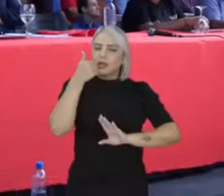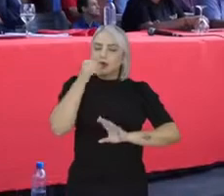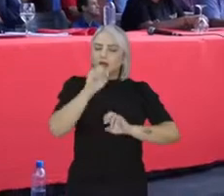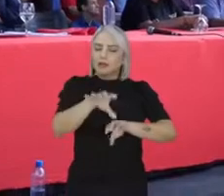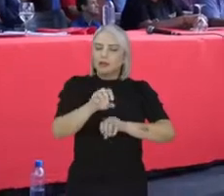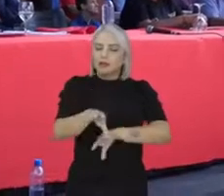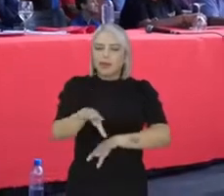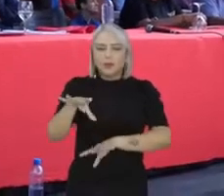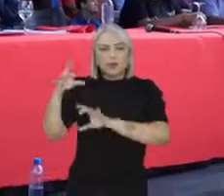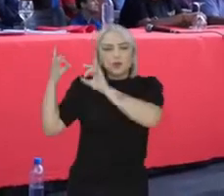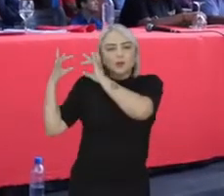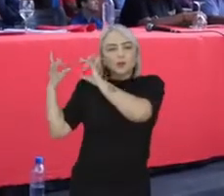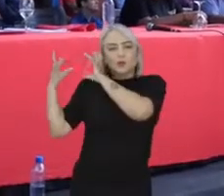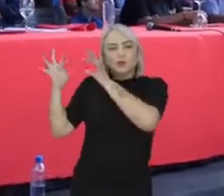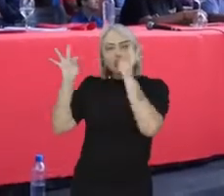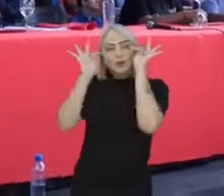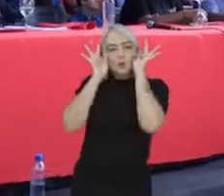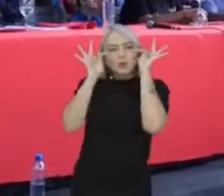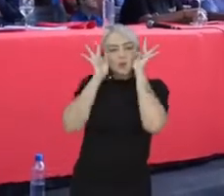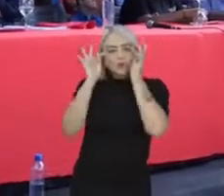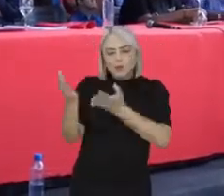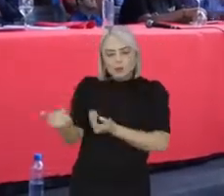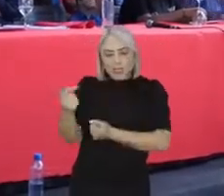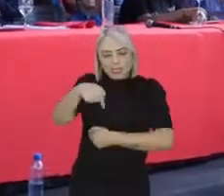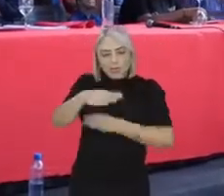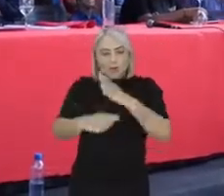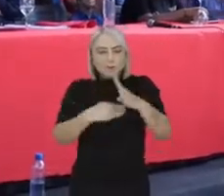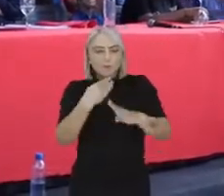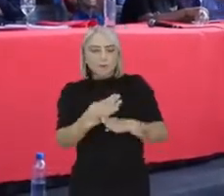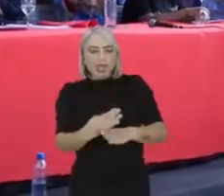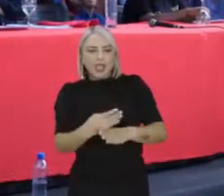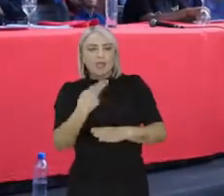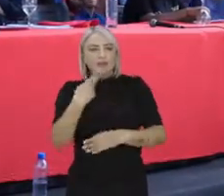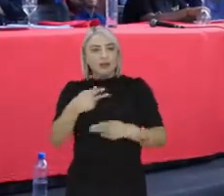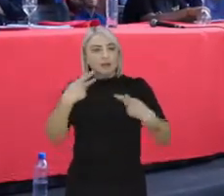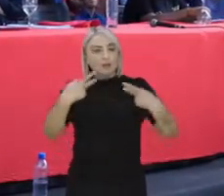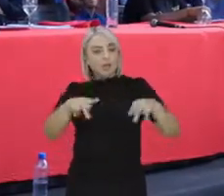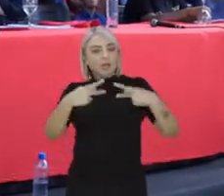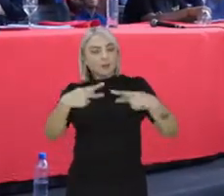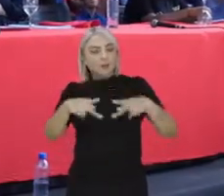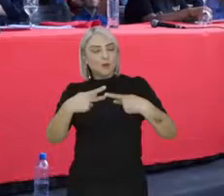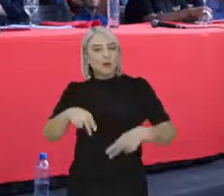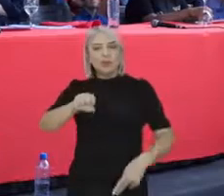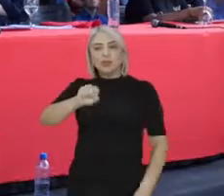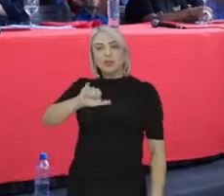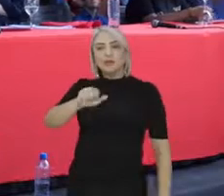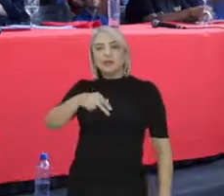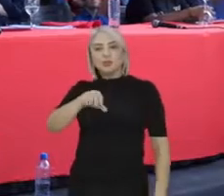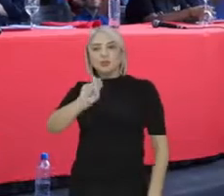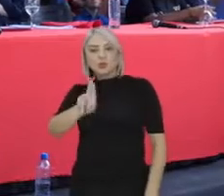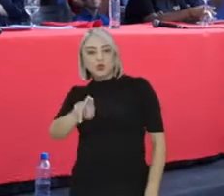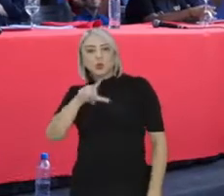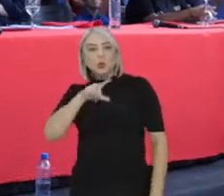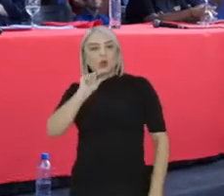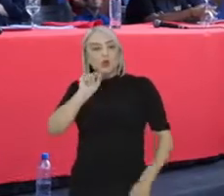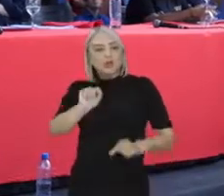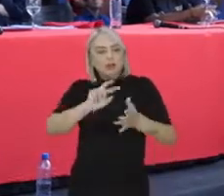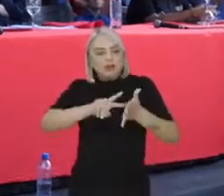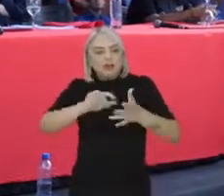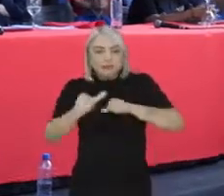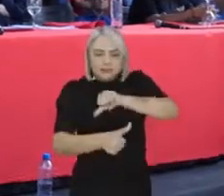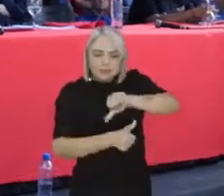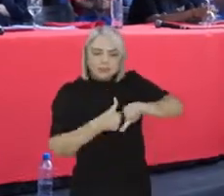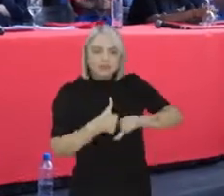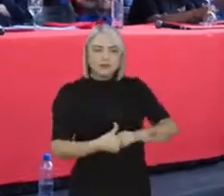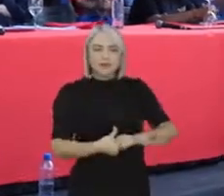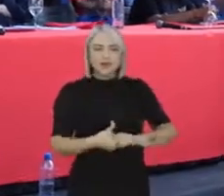juventude daqui do bairro, falando do ProUni e do Sisu, e dizendo o que isso transforma a vida deles e a